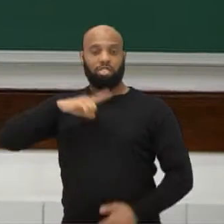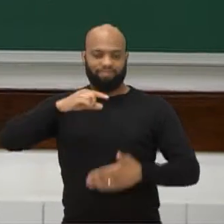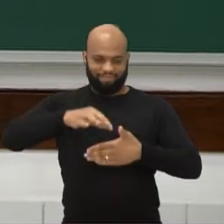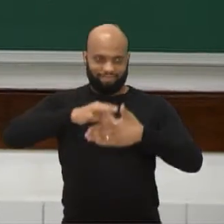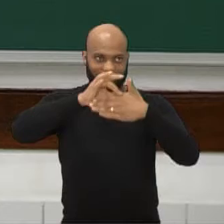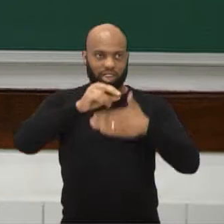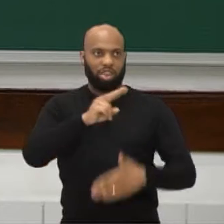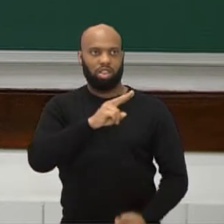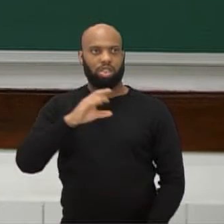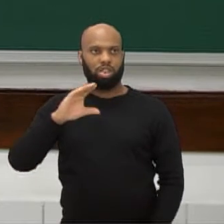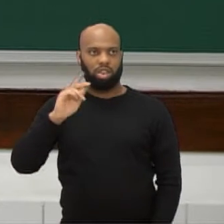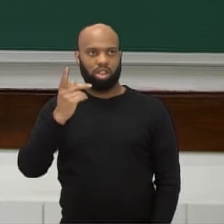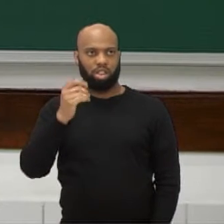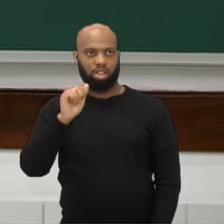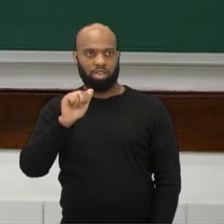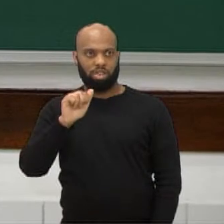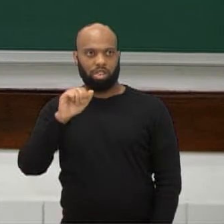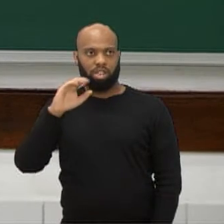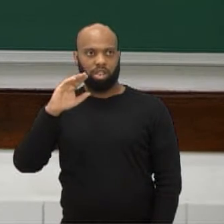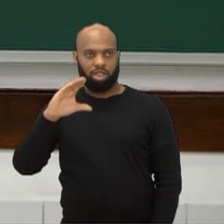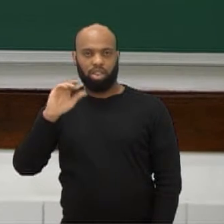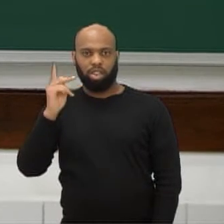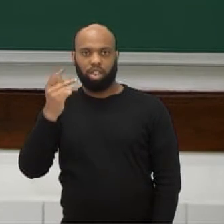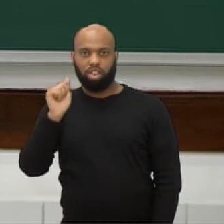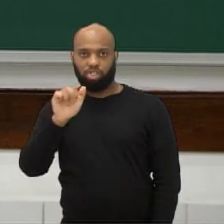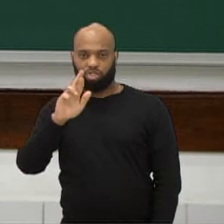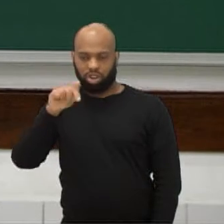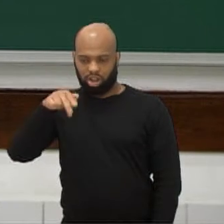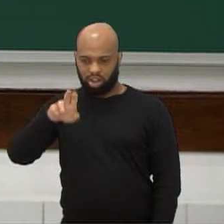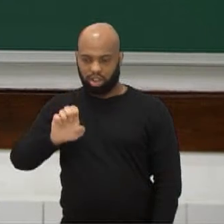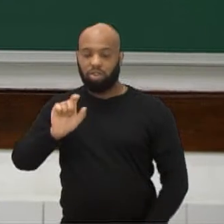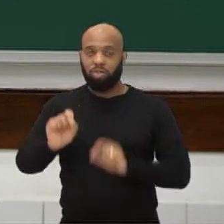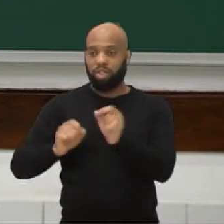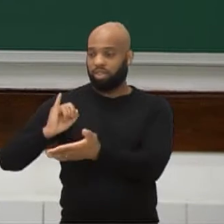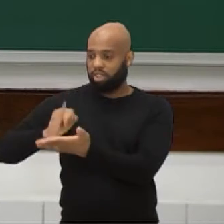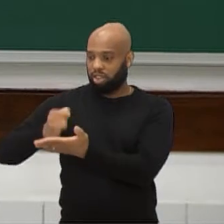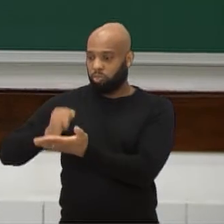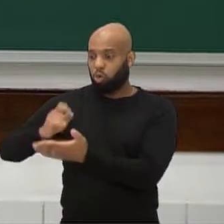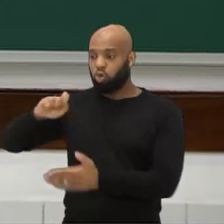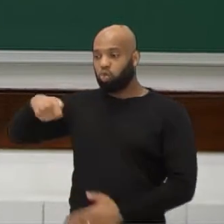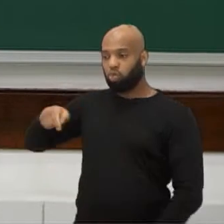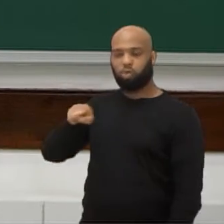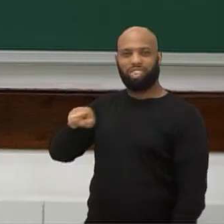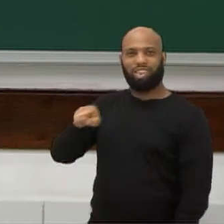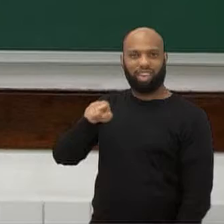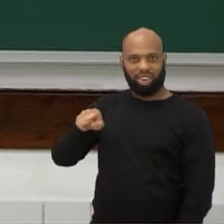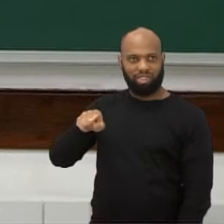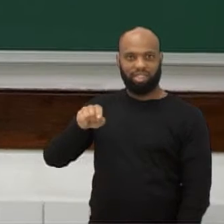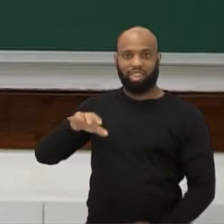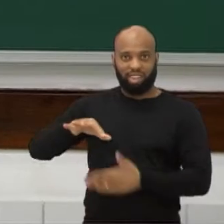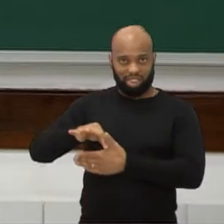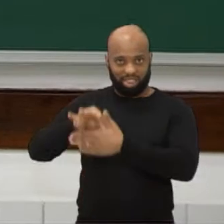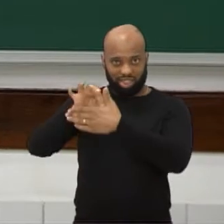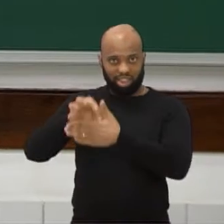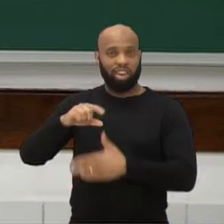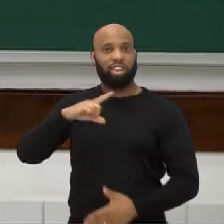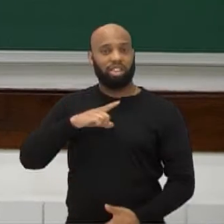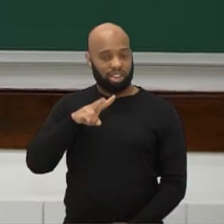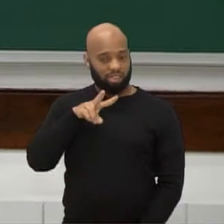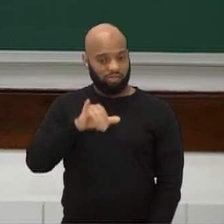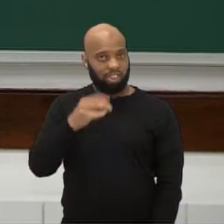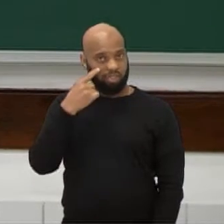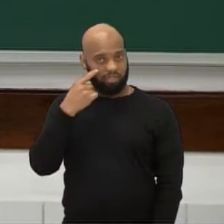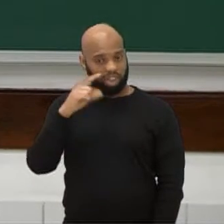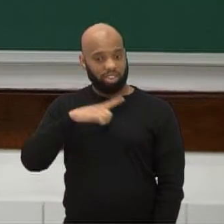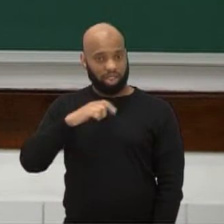carne salgada, tá? Ela era o imposto, né, sobre essa carne. A gente vai ver daqui a pouquinho que